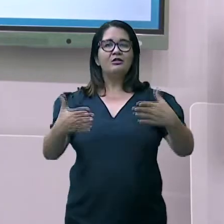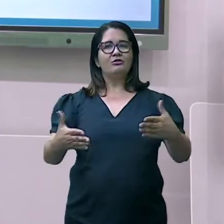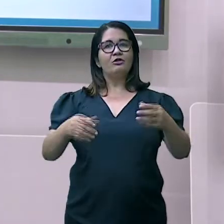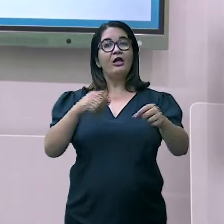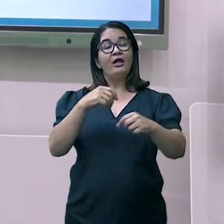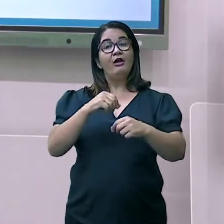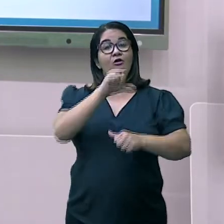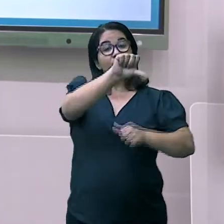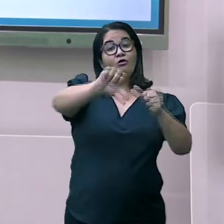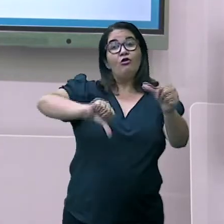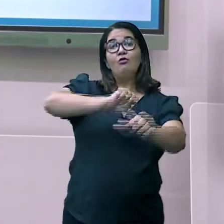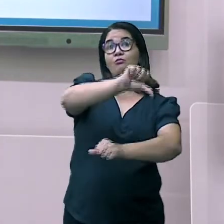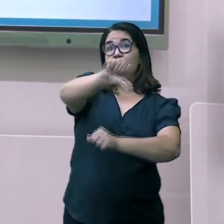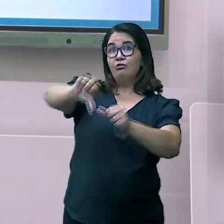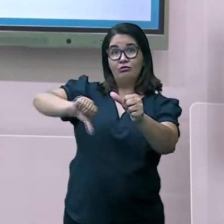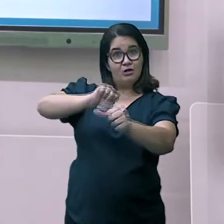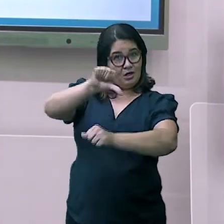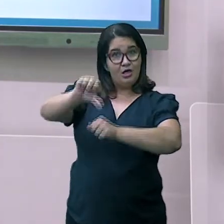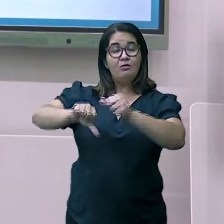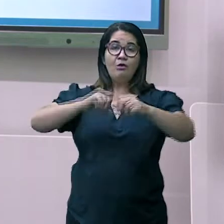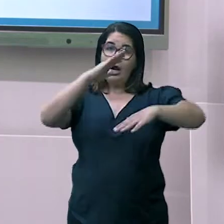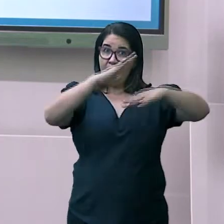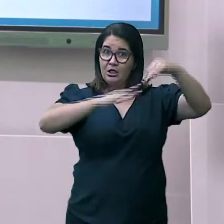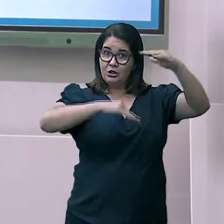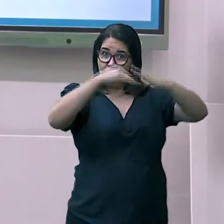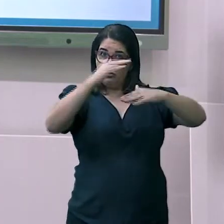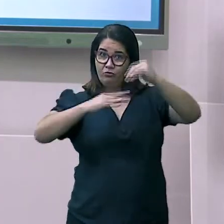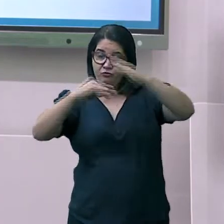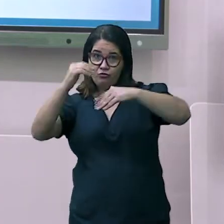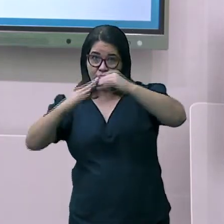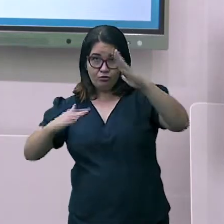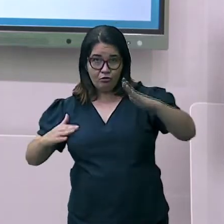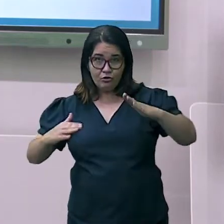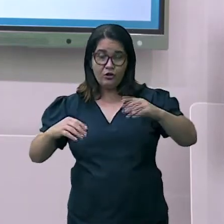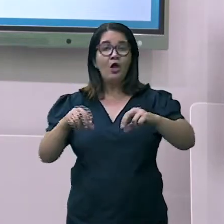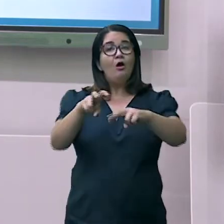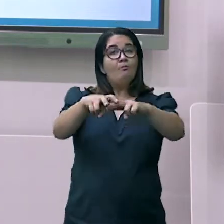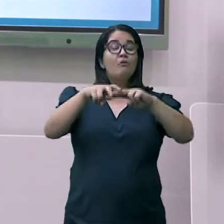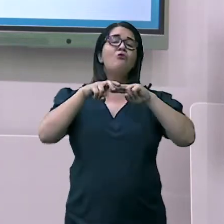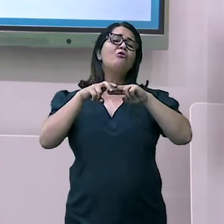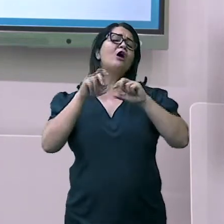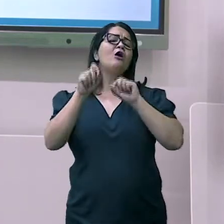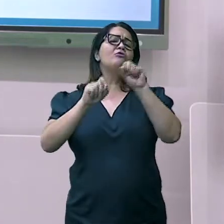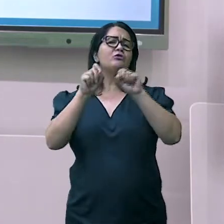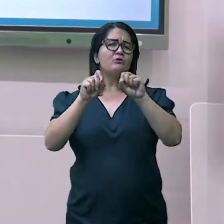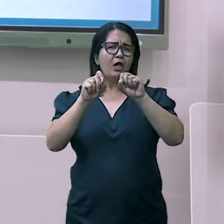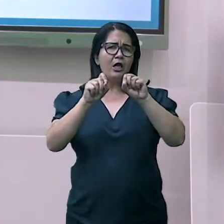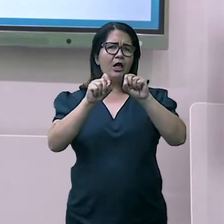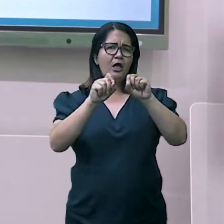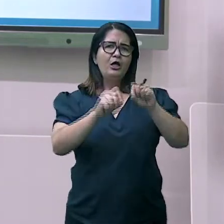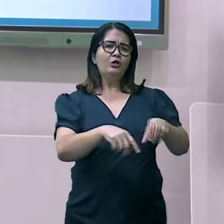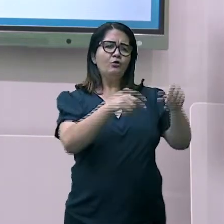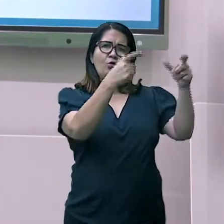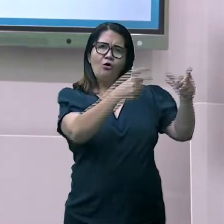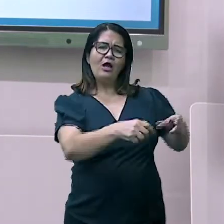as exigências da sociedade e do mercado de trabalho. Com a evolução do ser